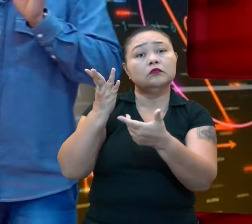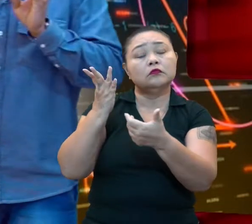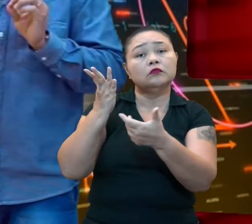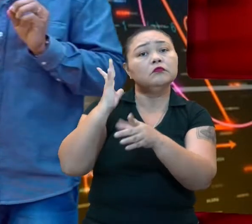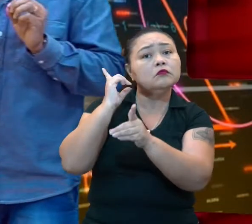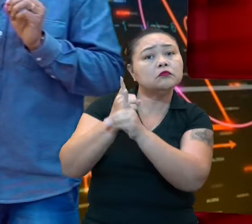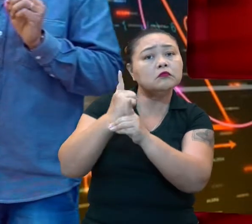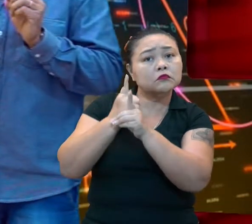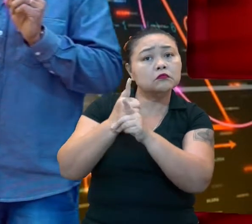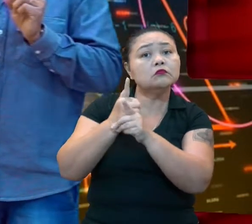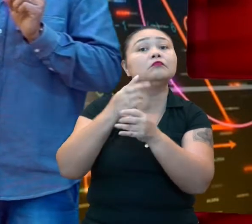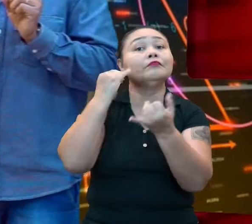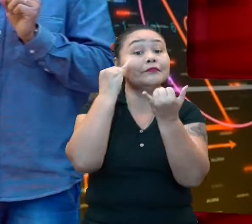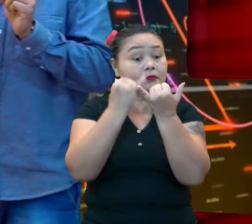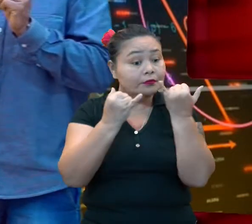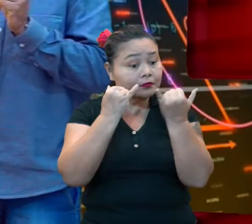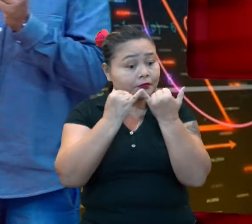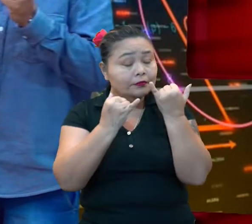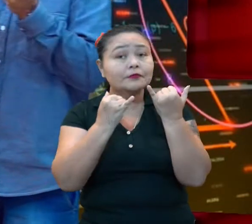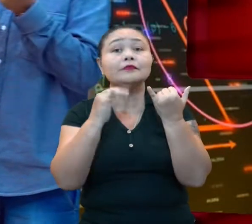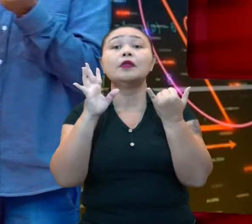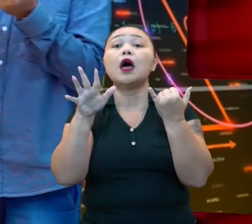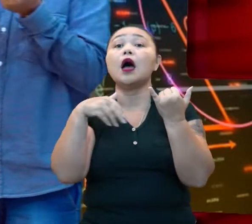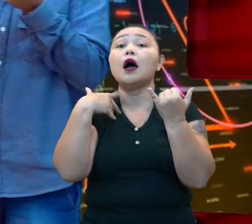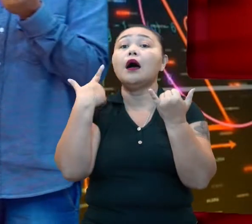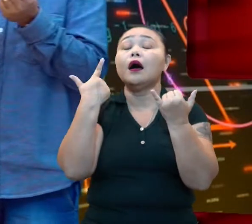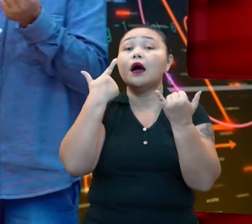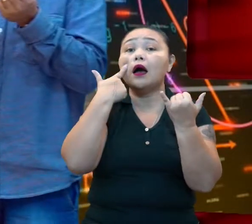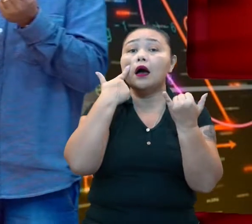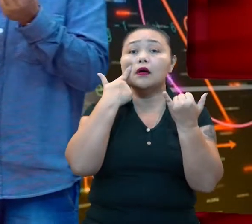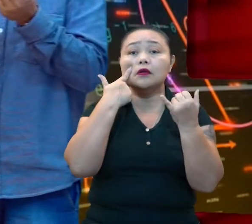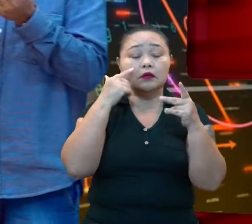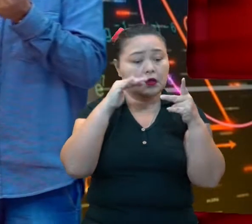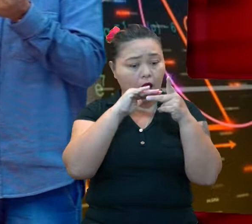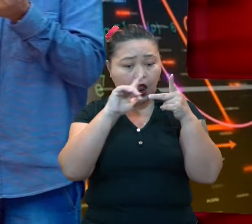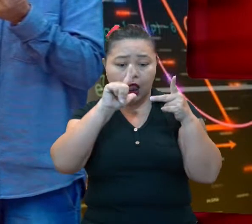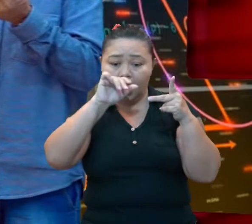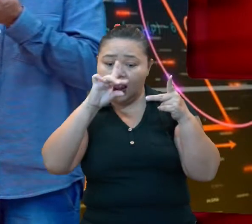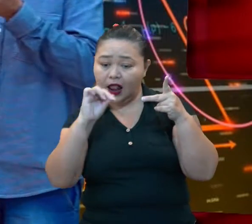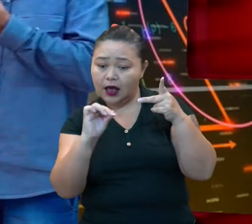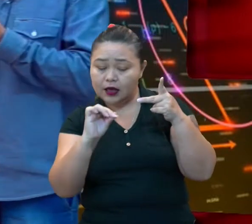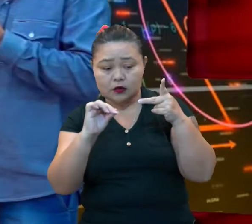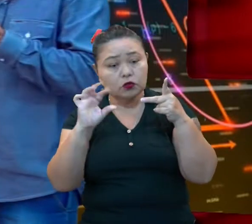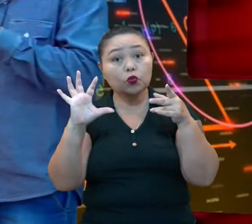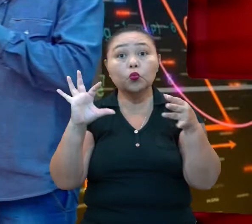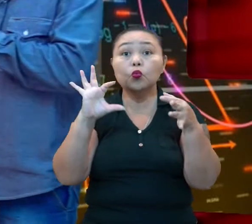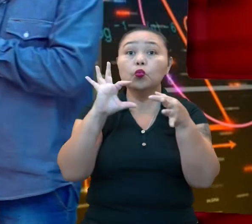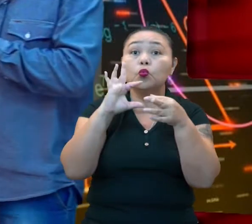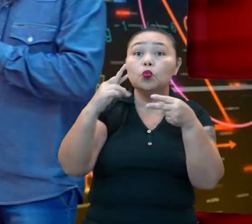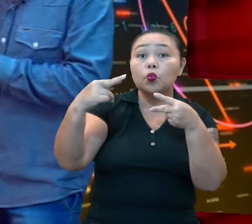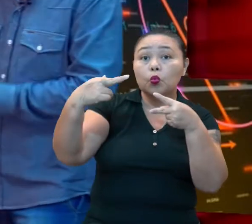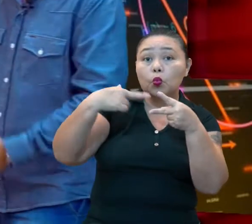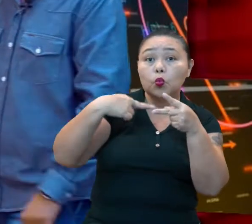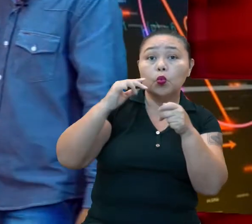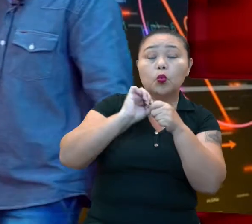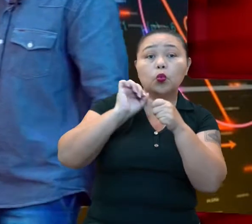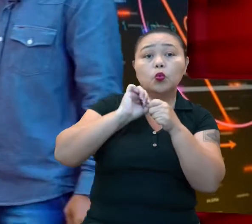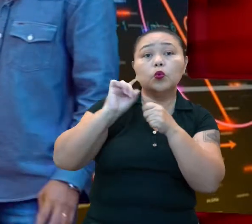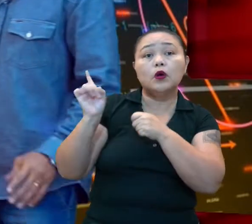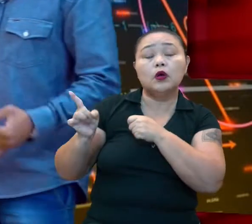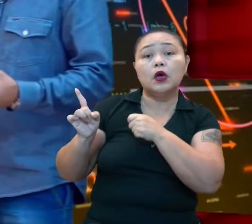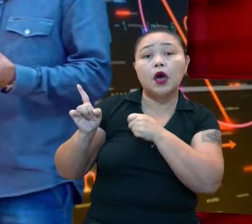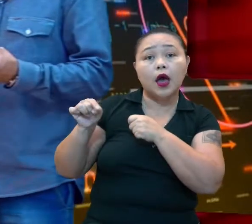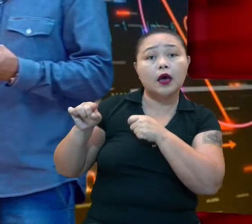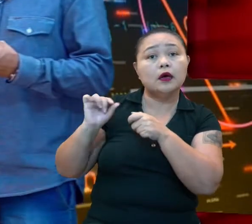que eles são semelhantes, então, se eu pego os lados que trazem essa correspondência, por exemplo, aqui, como vai me guiar?